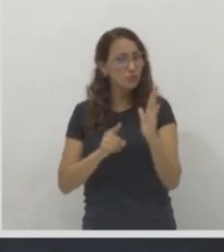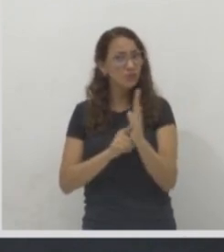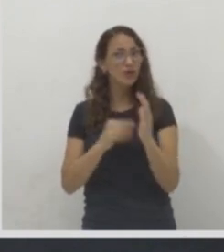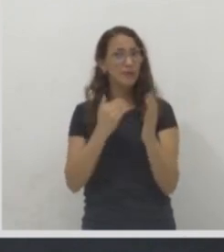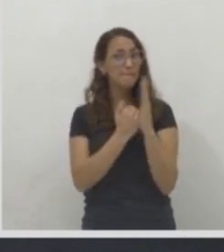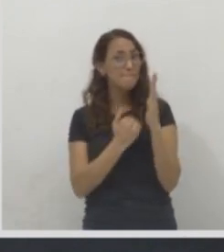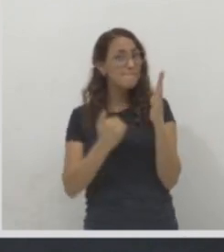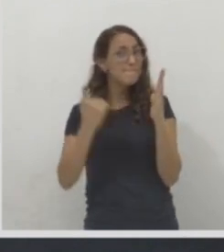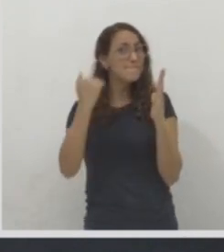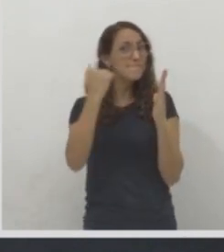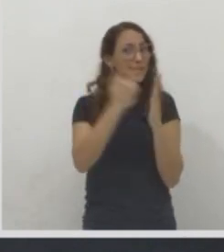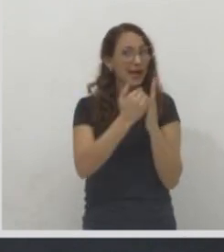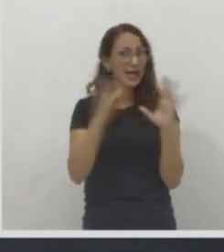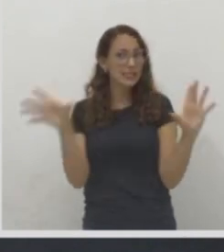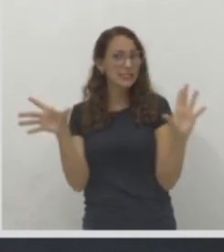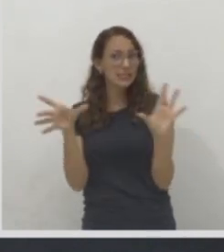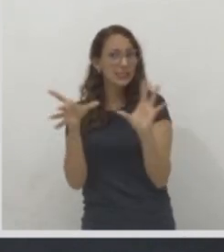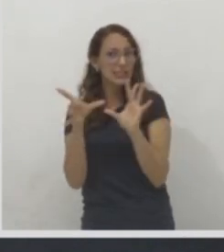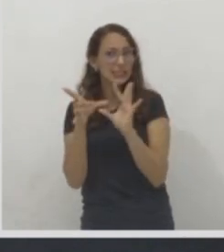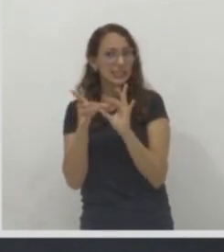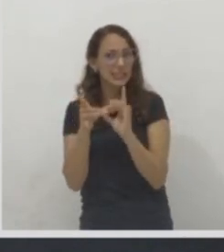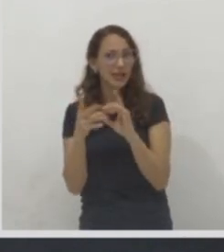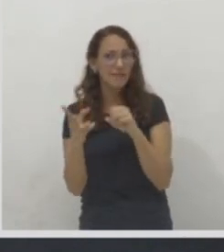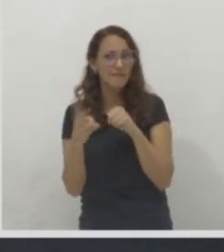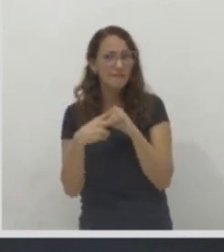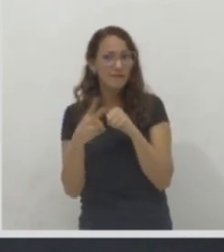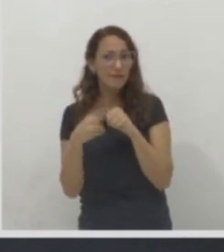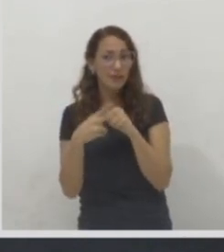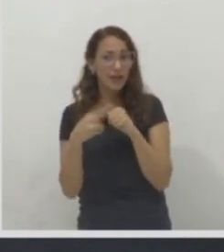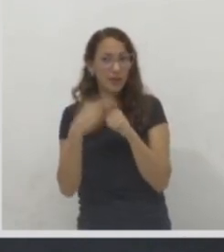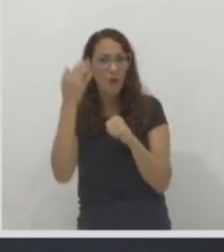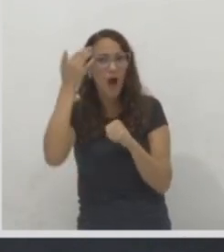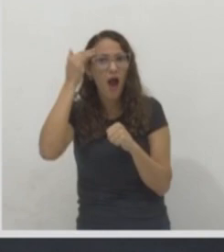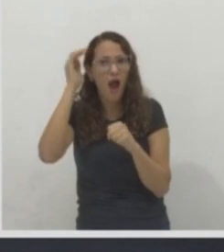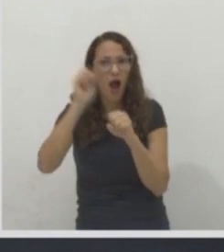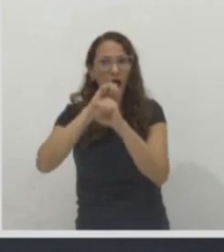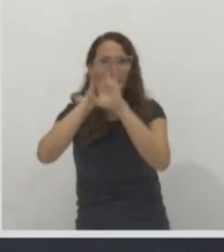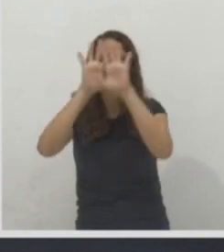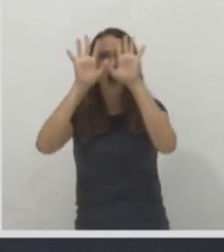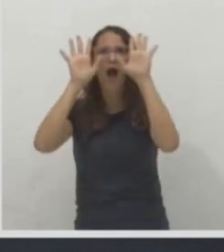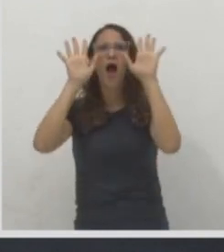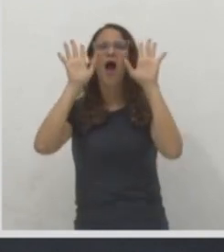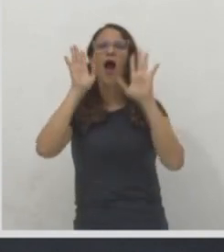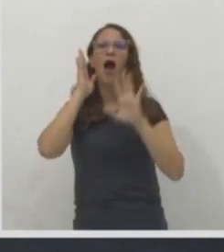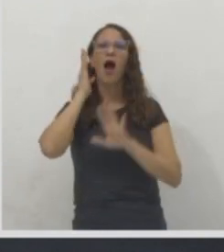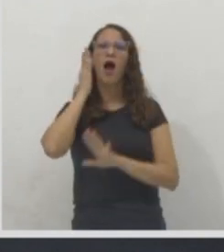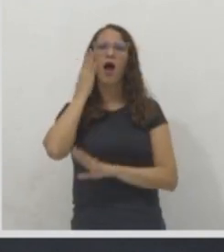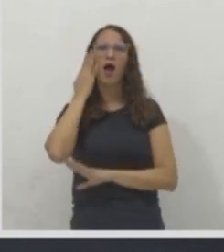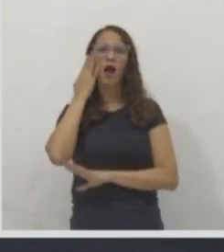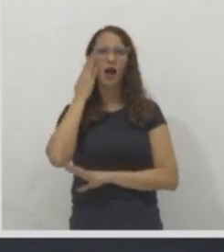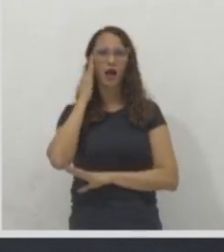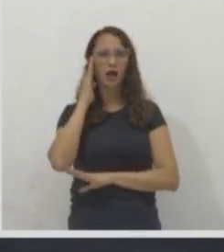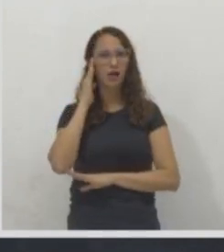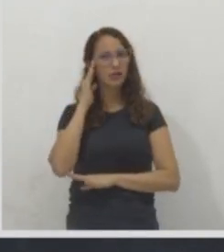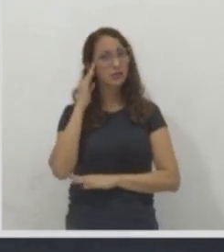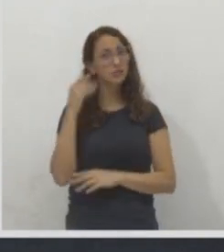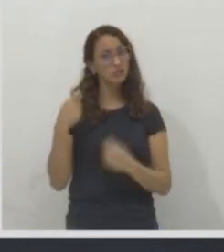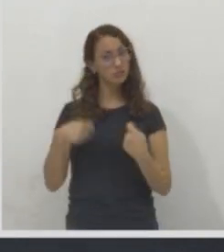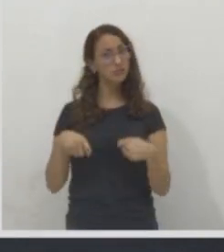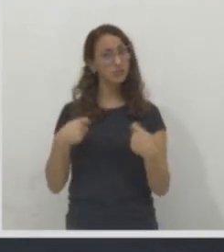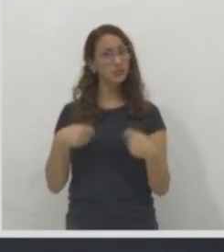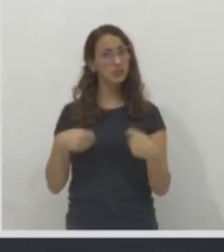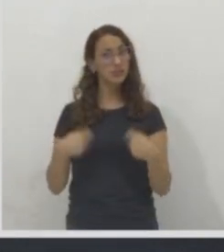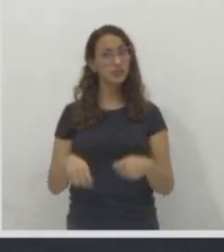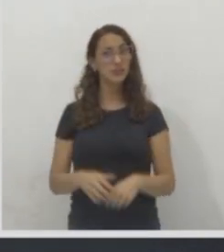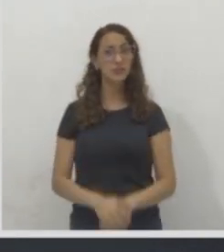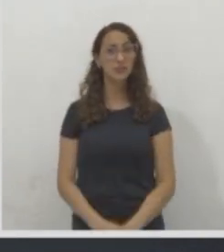ligar a esse verbo e atribuir o sentido total desta